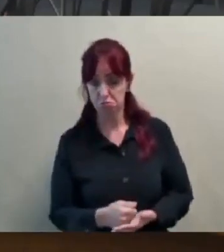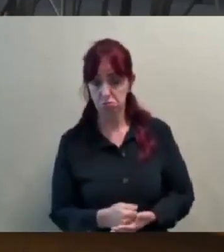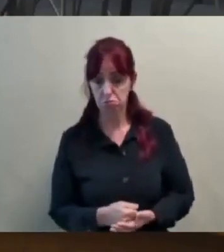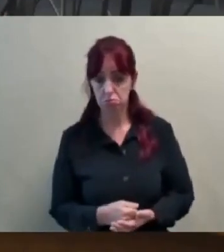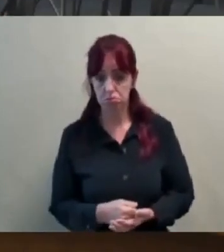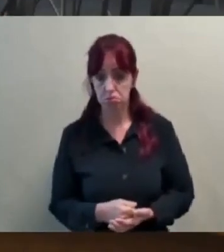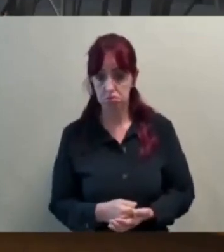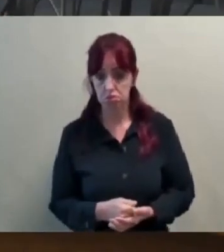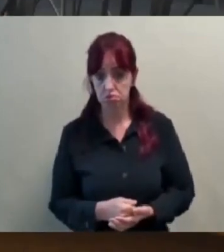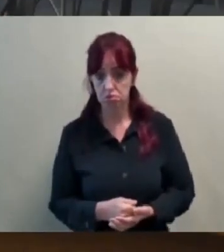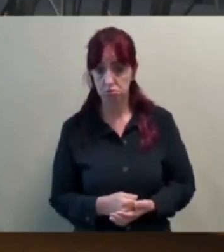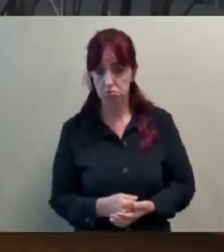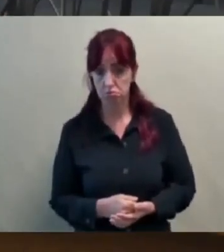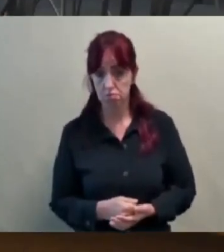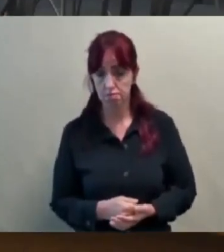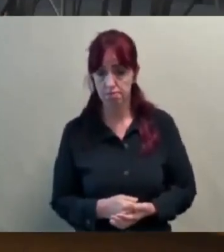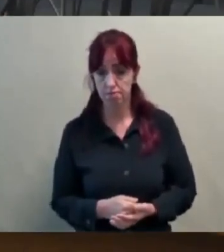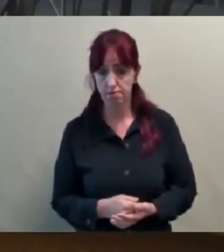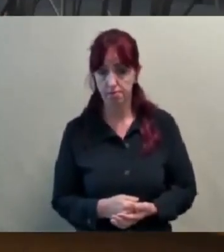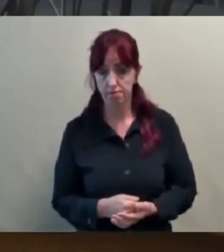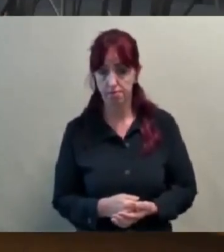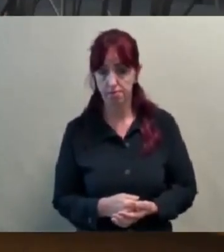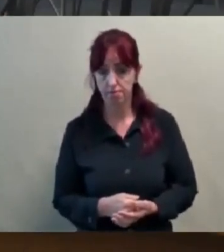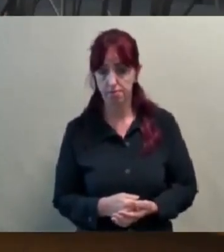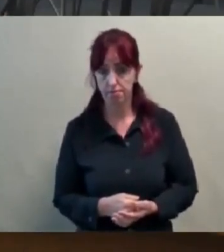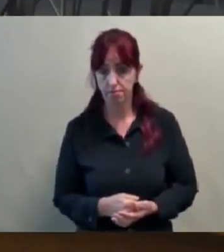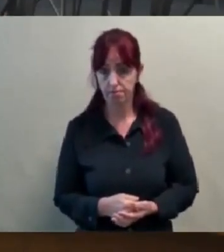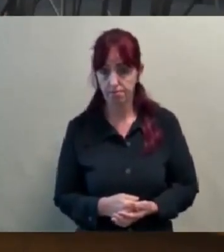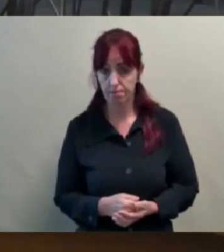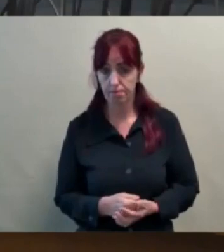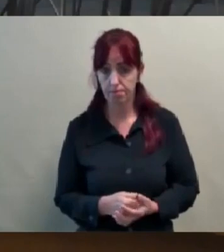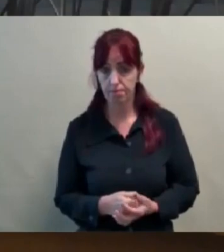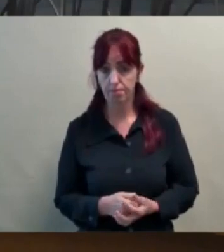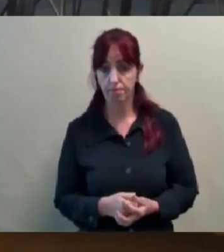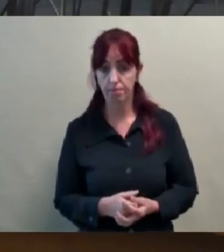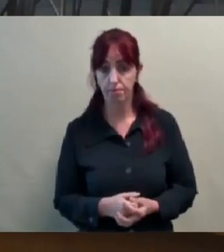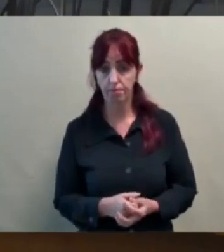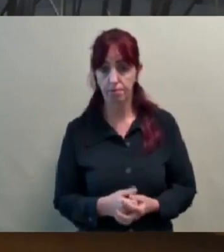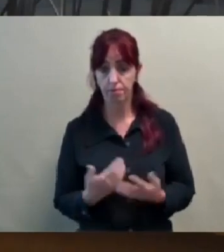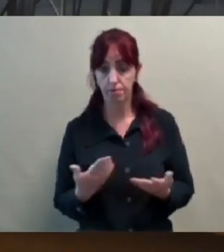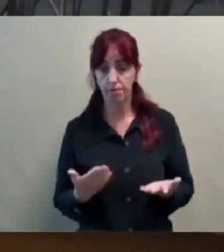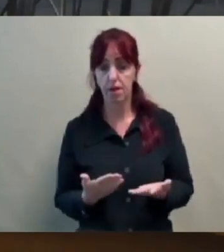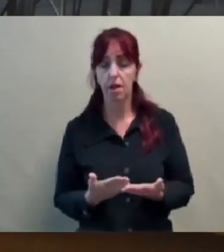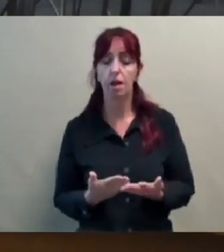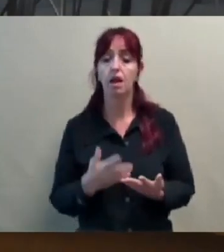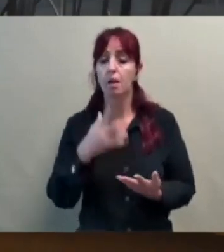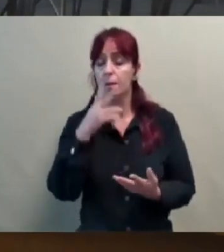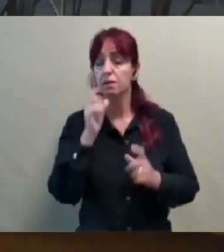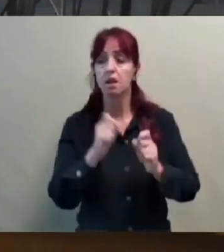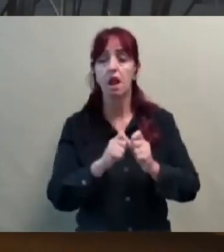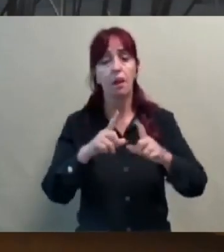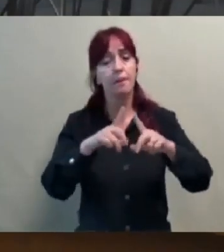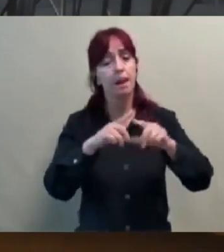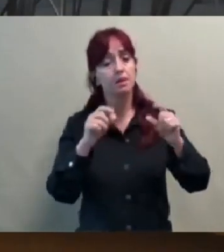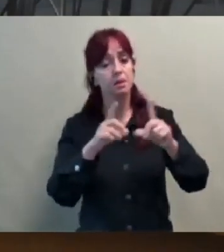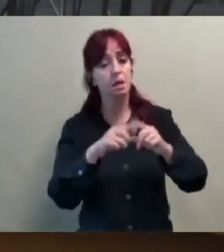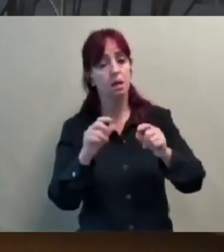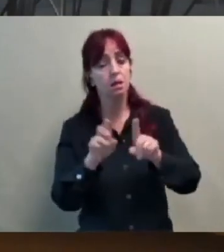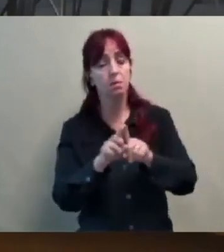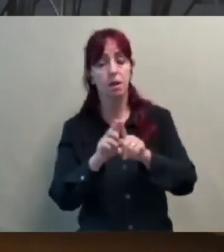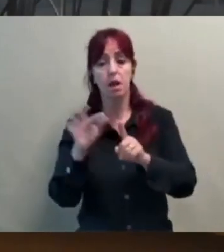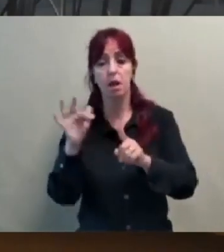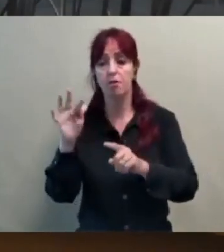Está parecendo o Flávio Dino, né? Lá em Brasília. O Flávio Dino também não pode ir lá, porque, segundo ele,